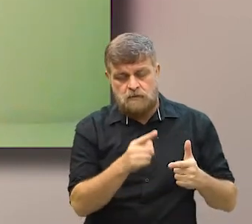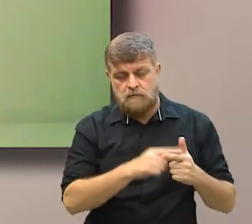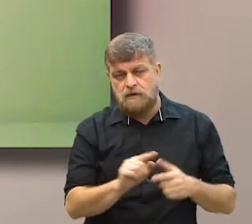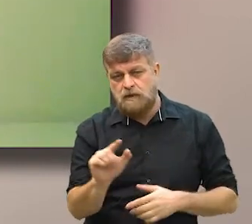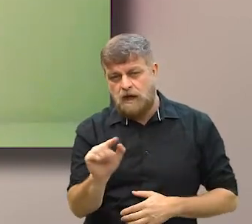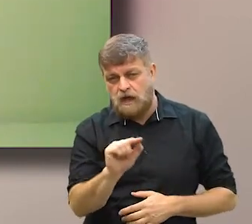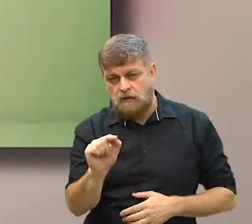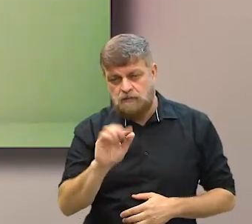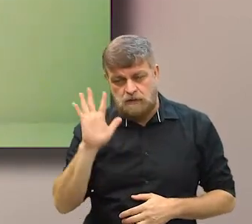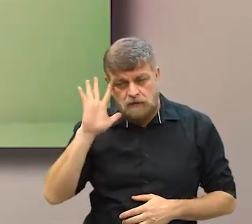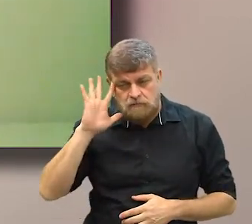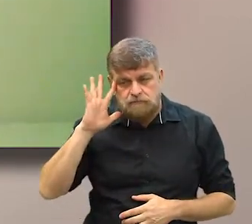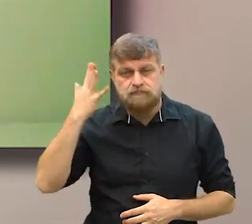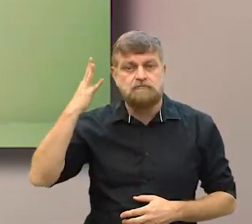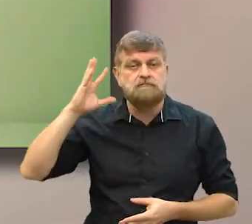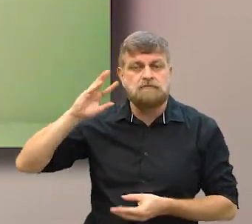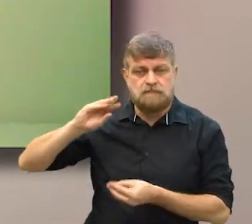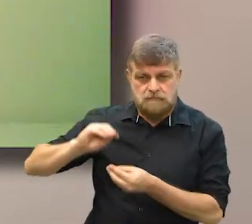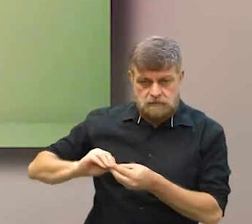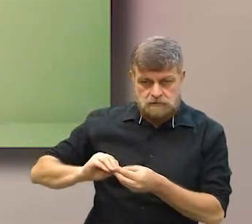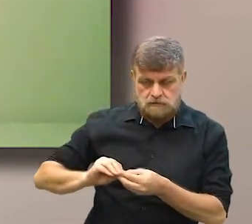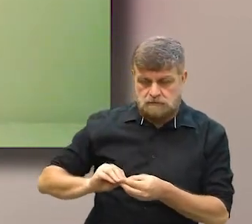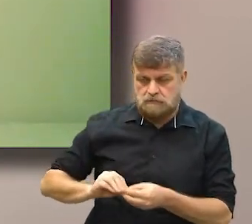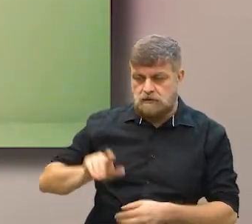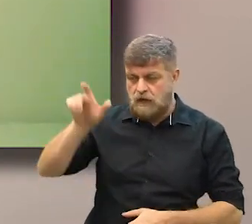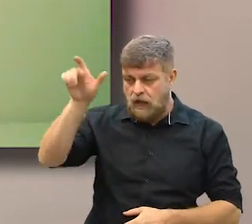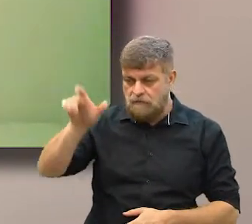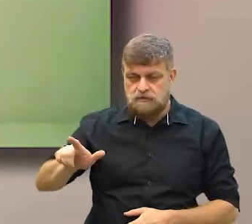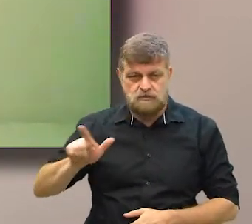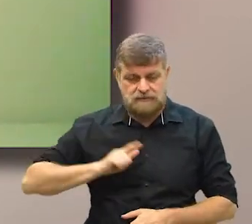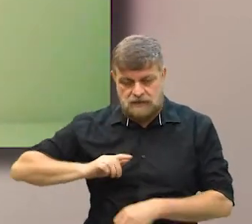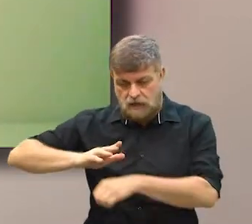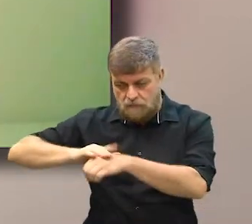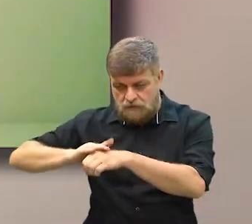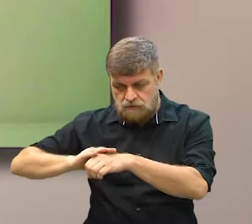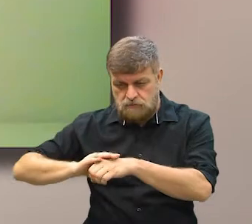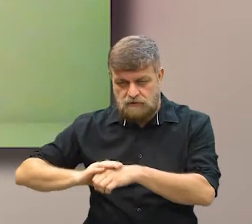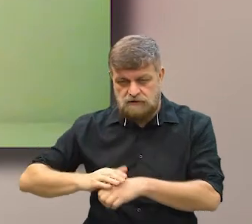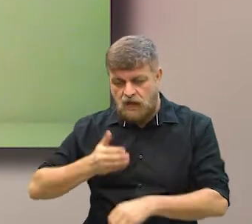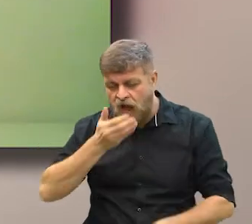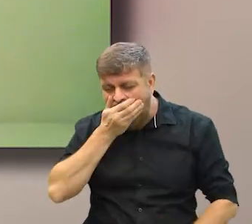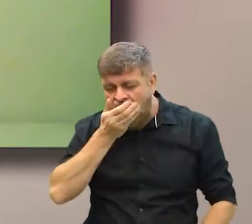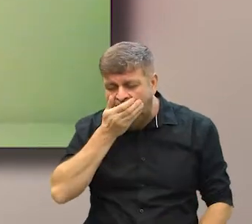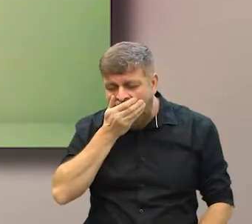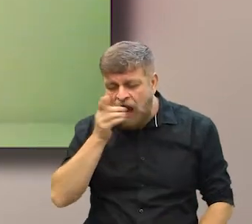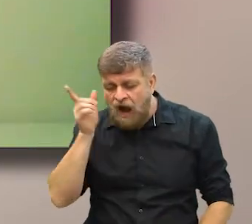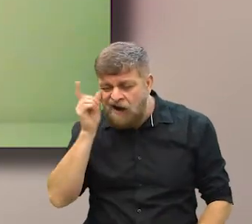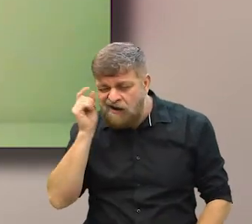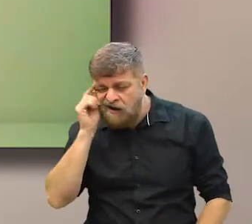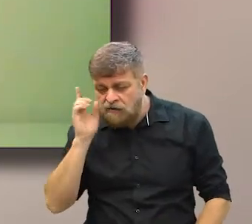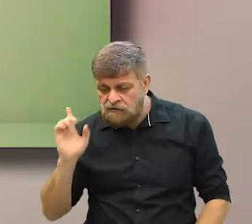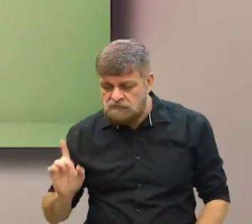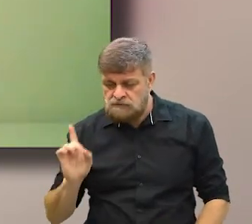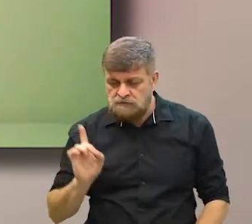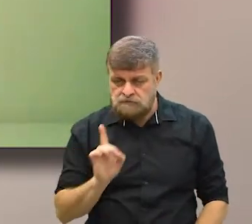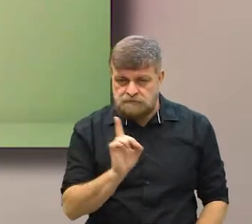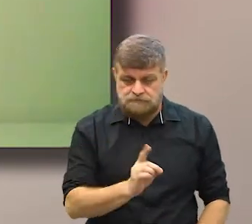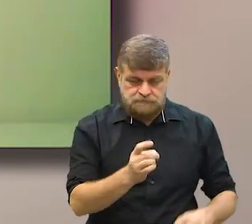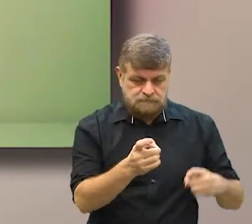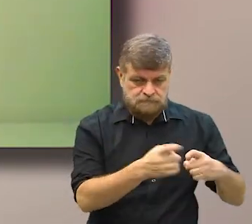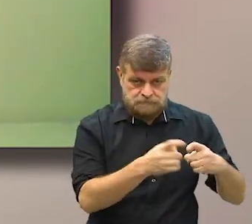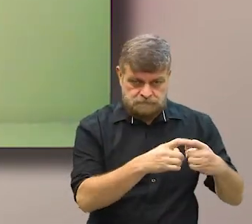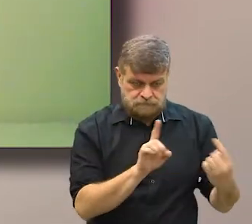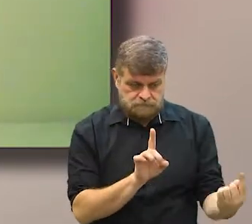O problema é a resolutividade. Se o indivíduo tem uma patologia de sono, vai procurar